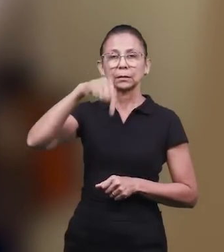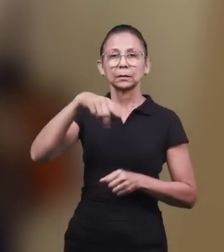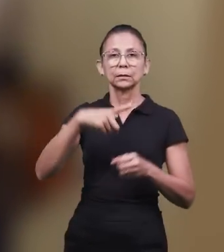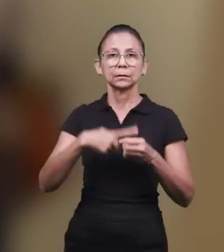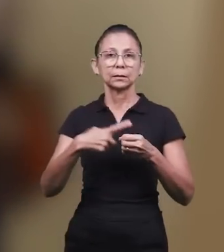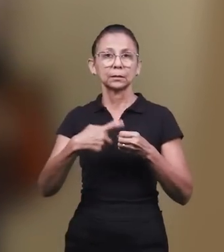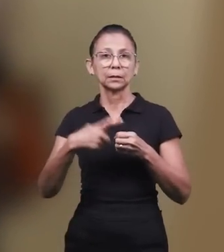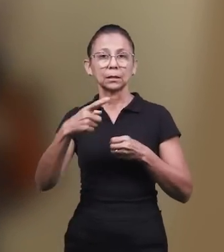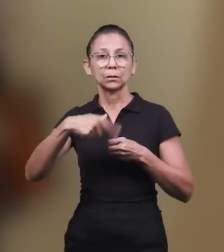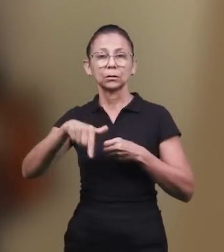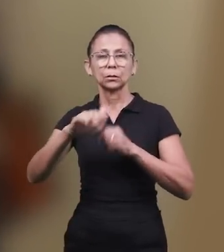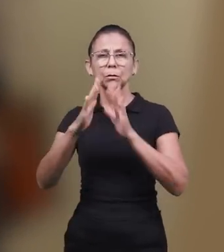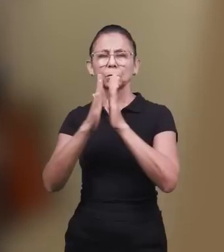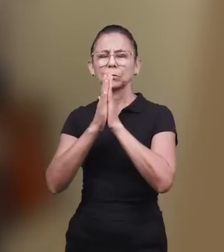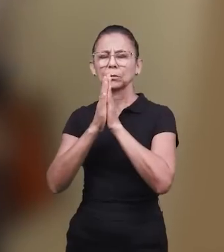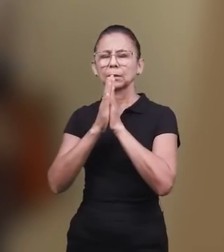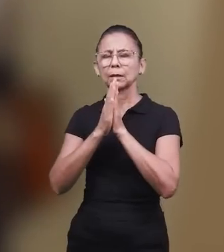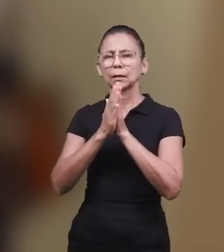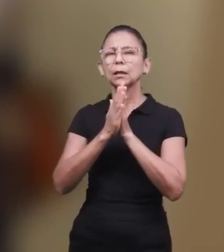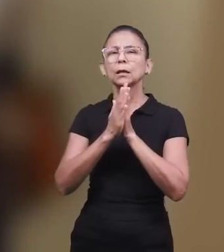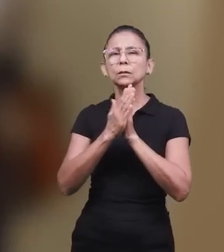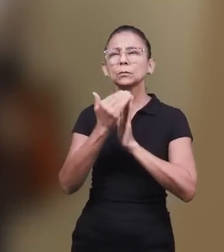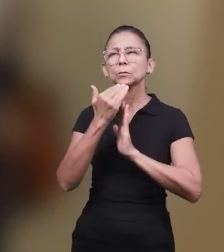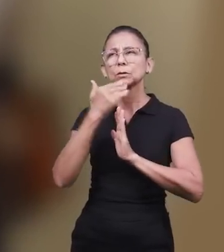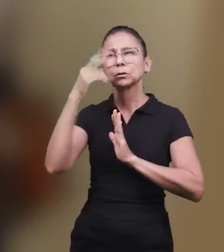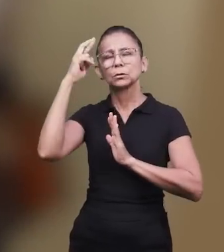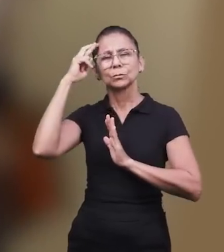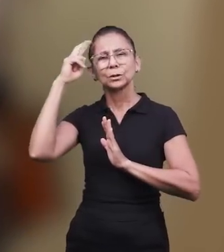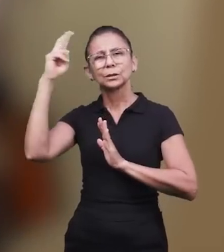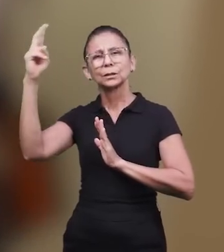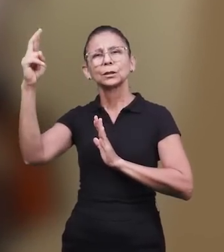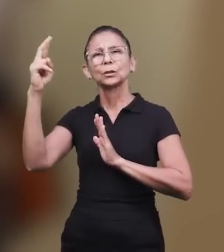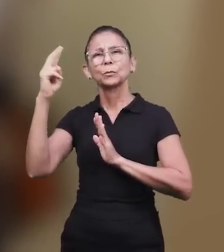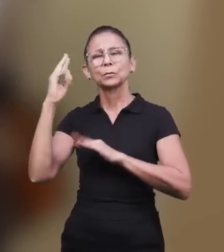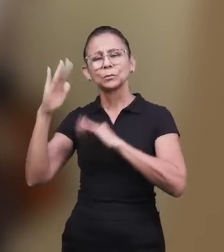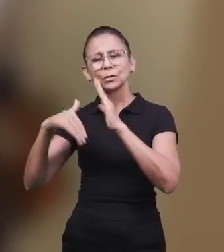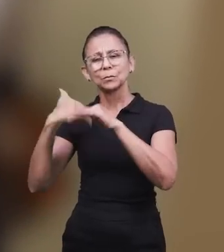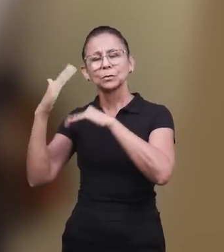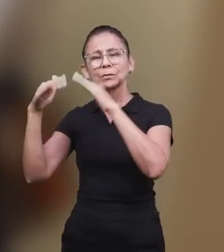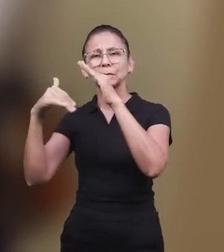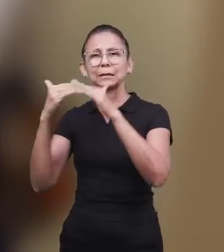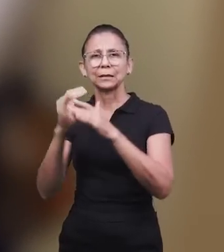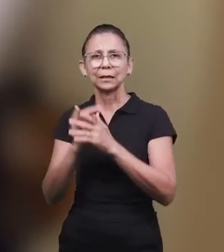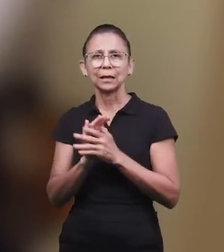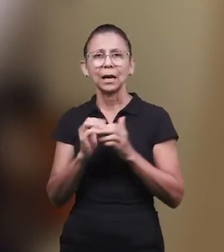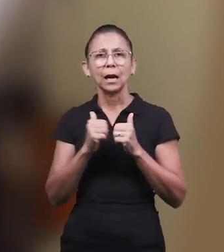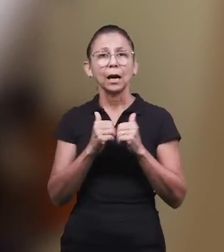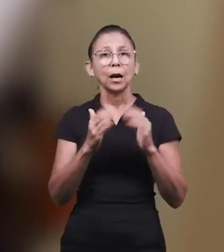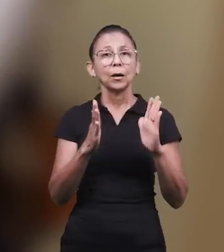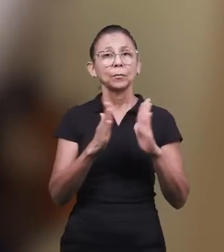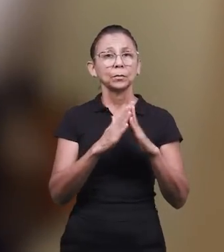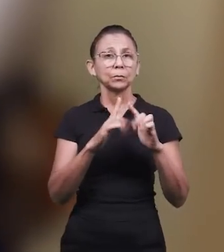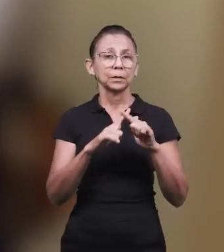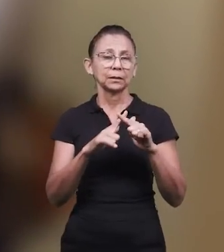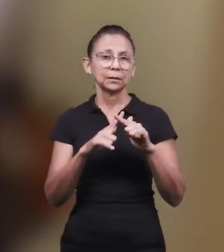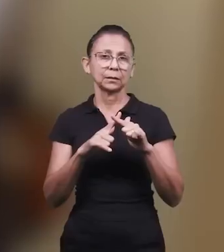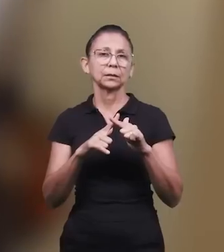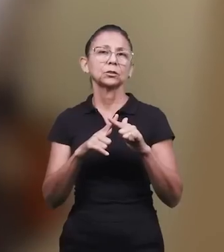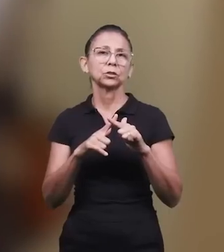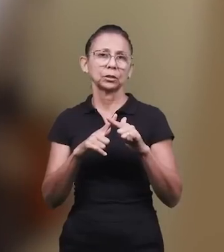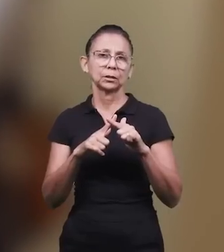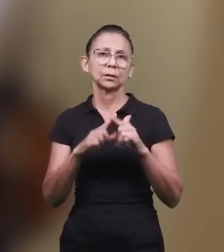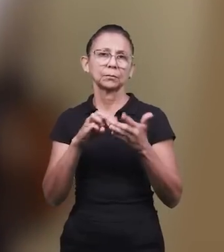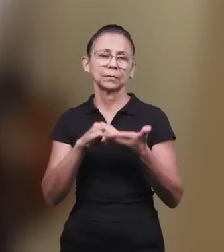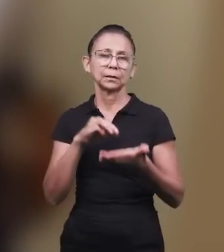orado e buscado que o Senhor abrir as portas, né? Para que nós possamos ter um trabalho aqui. Eu morava em Pompano